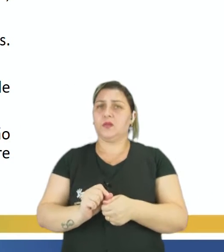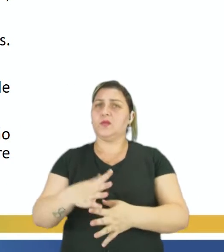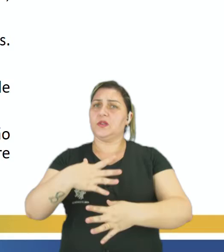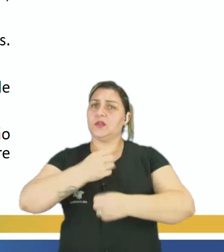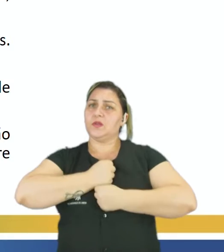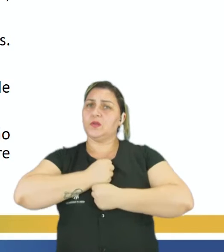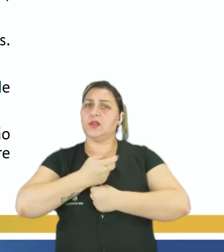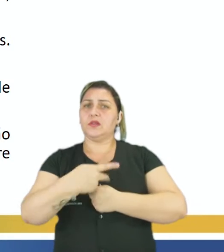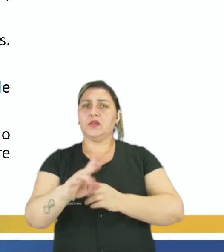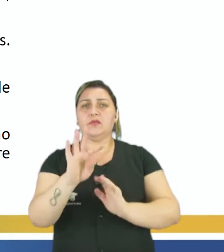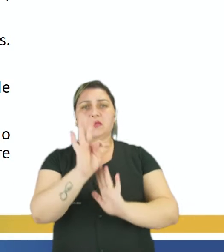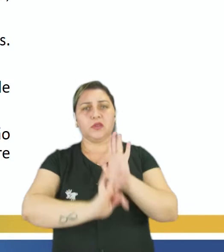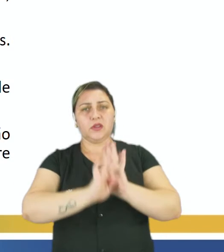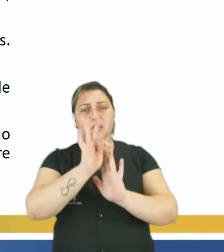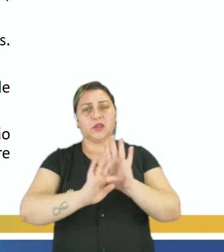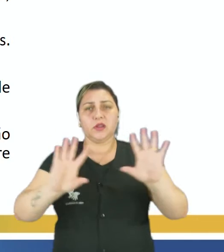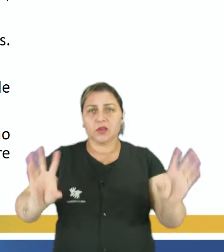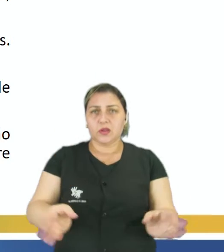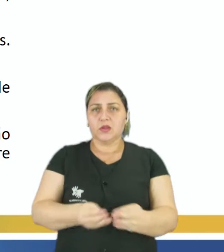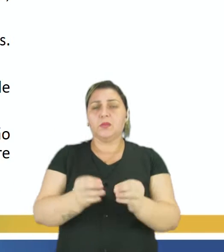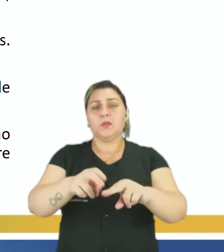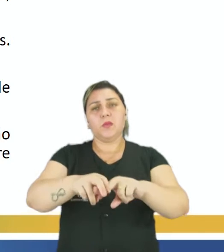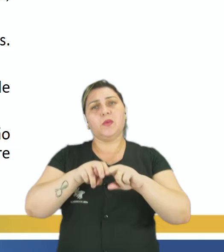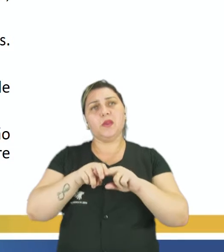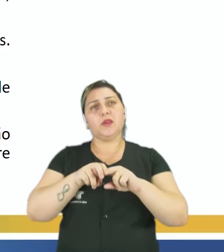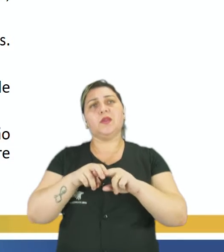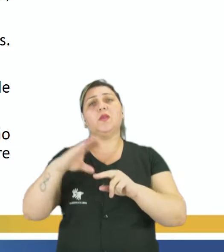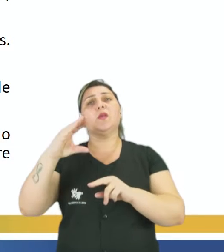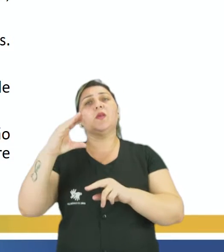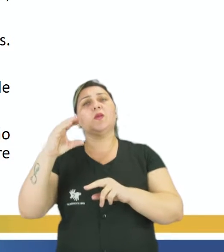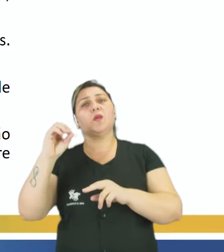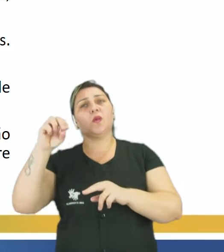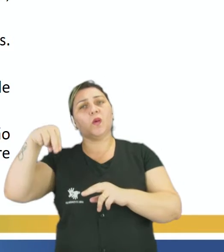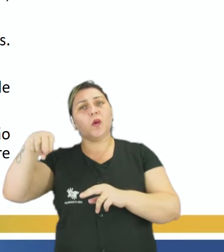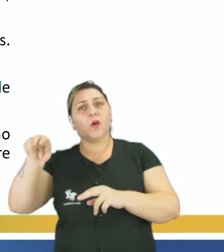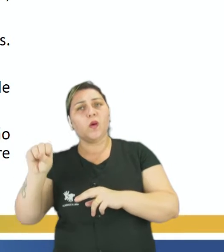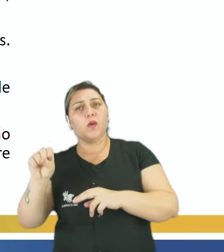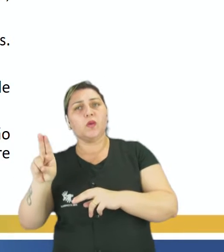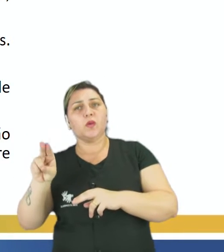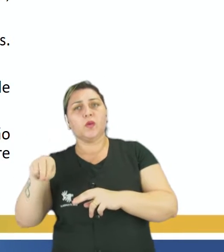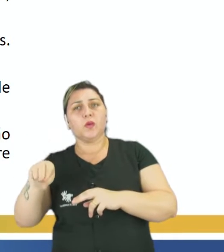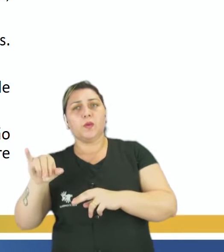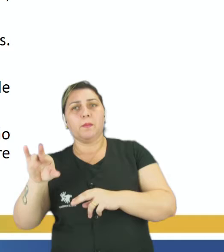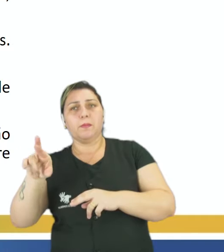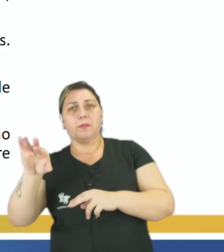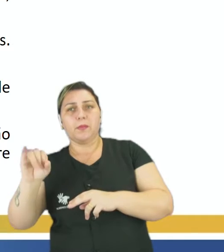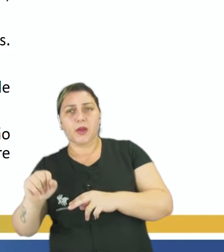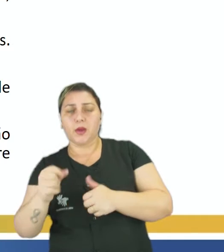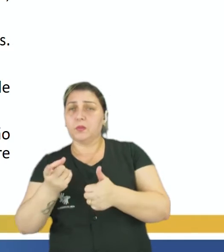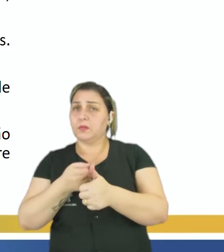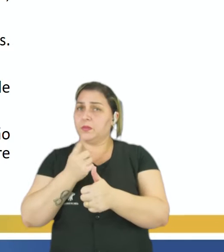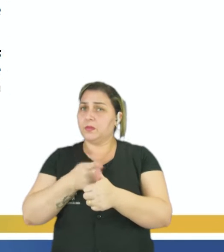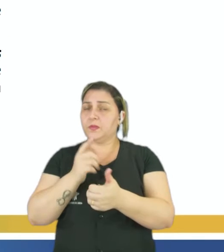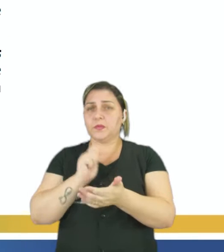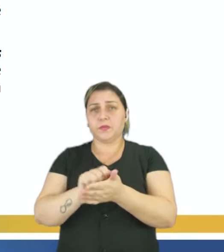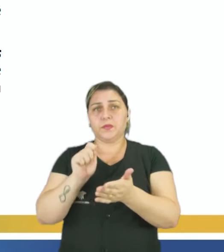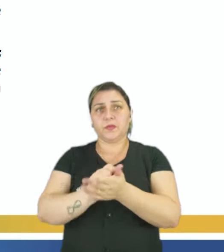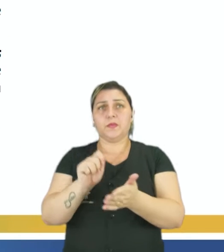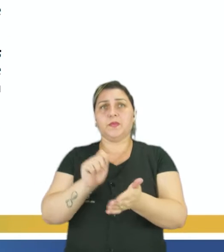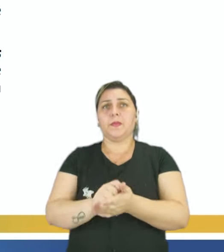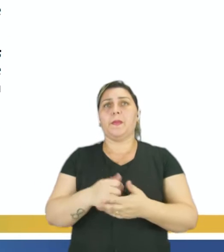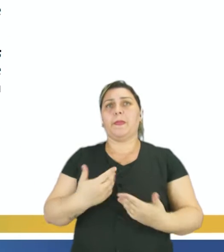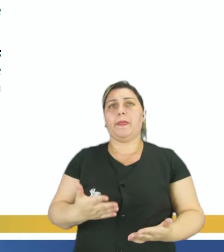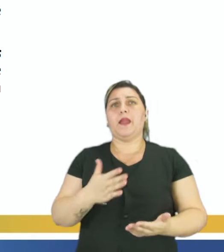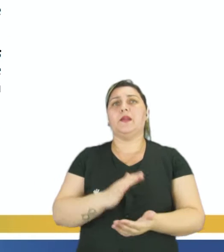seu texto, na sua resenha. Por isso a palavra consumir, tá? Então, o primeiro passo para se escrever uma boa